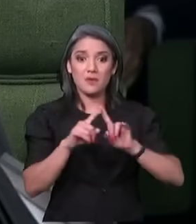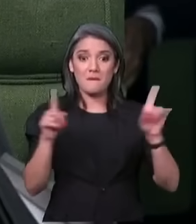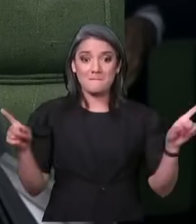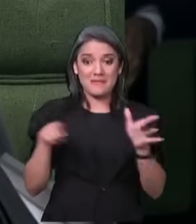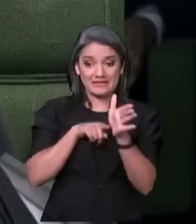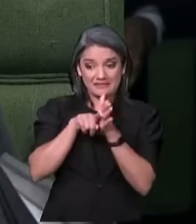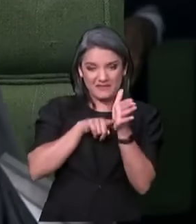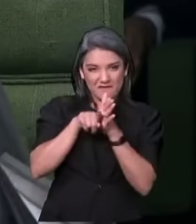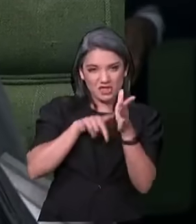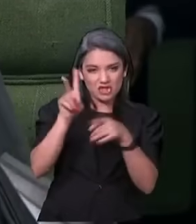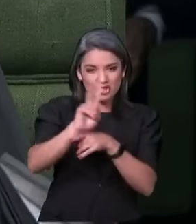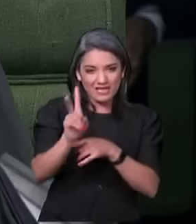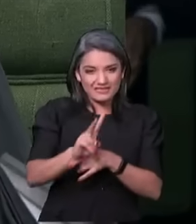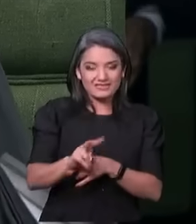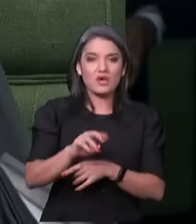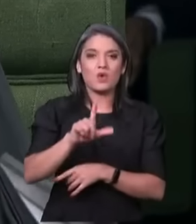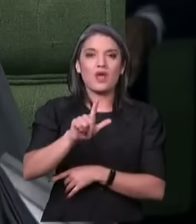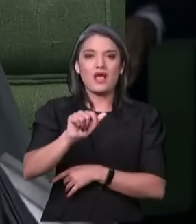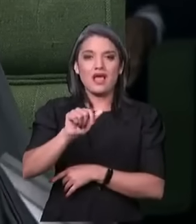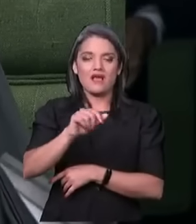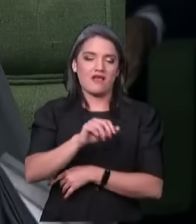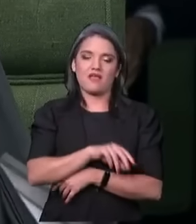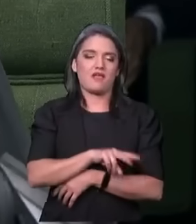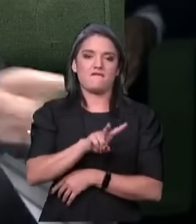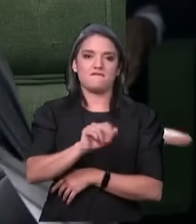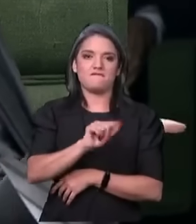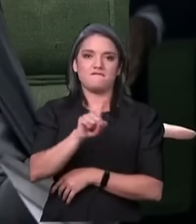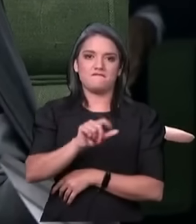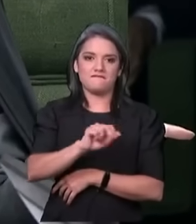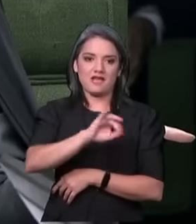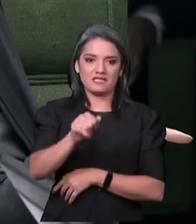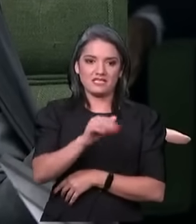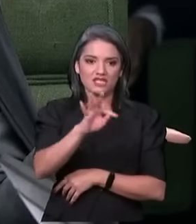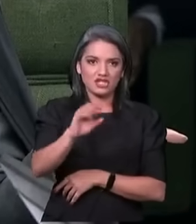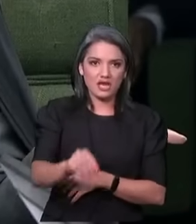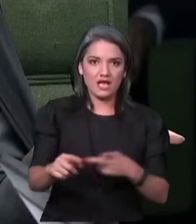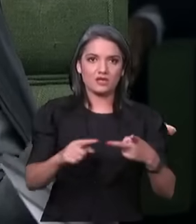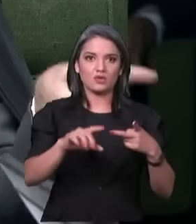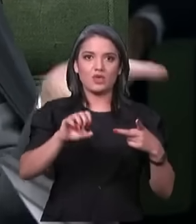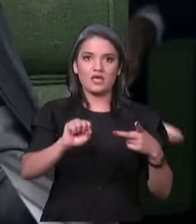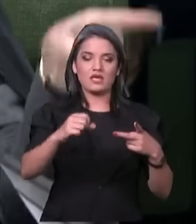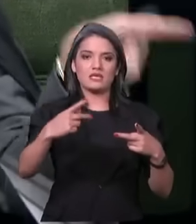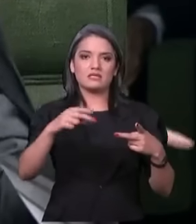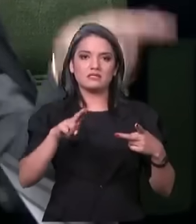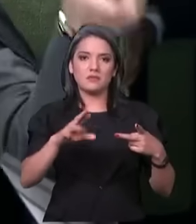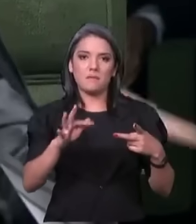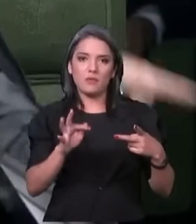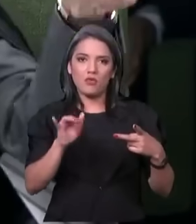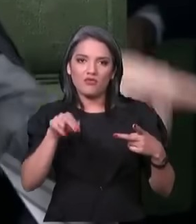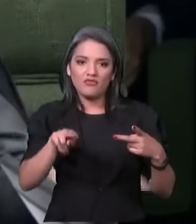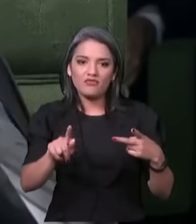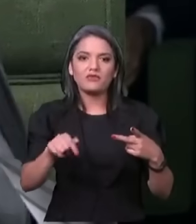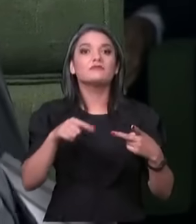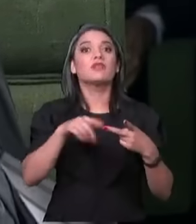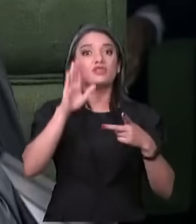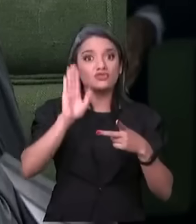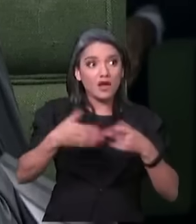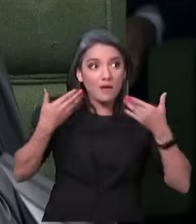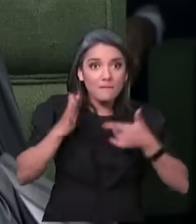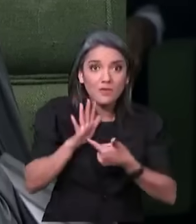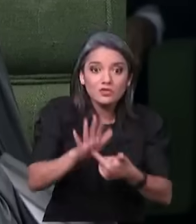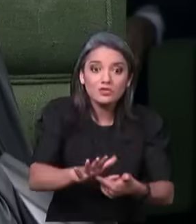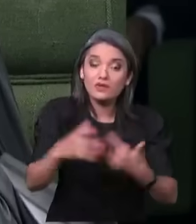SPF deita luz sobre isso e isso precisa de ser corrigido inclusive pelos órgãos de Corregedoria da